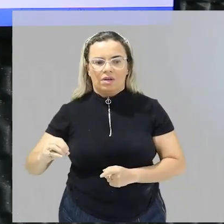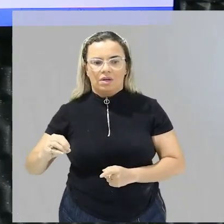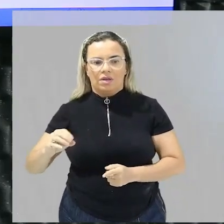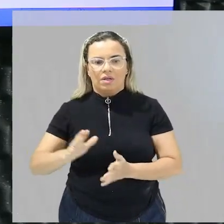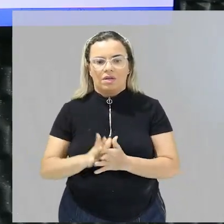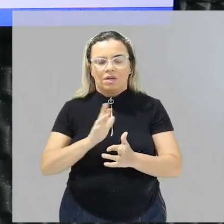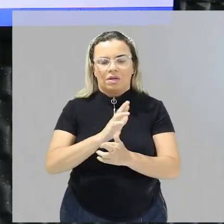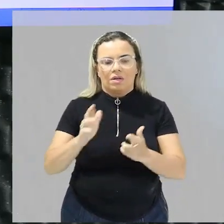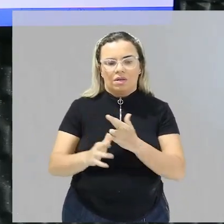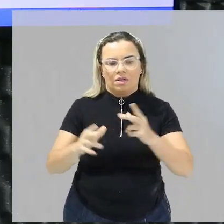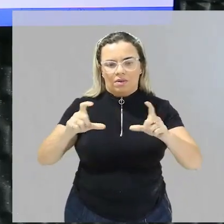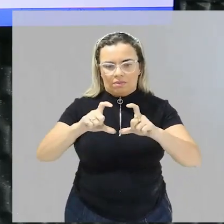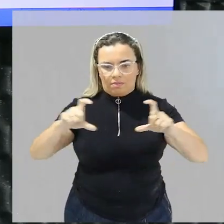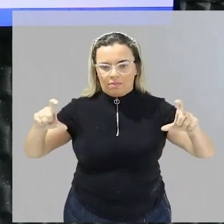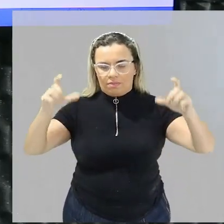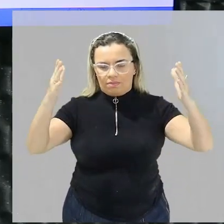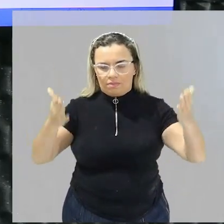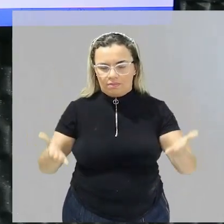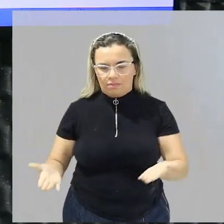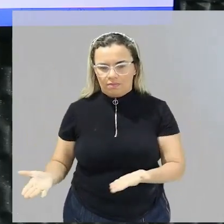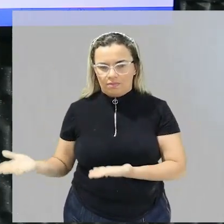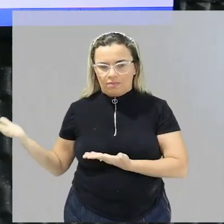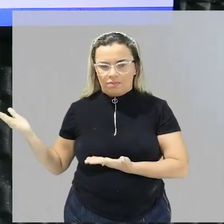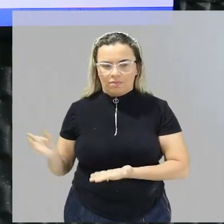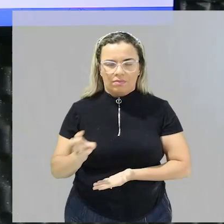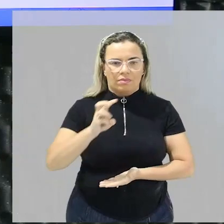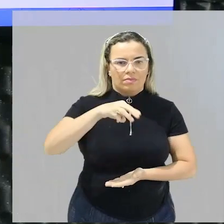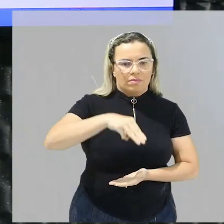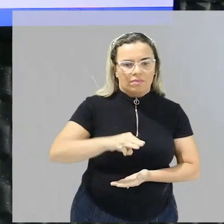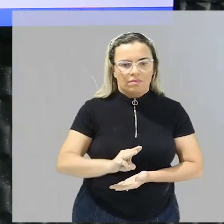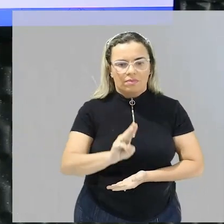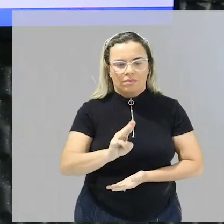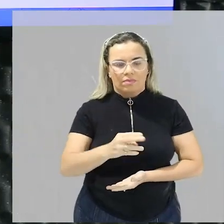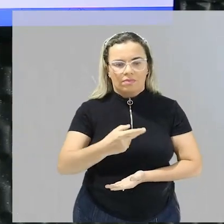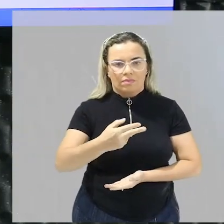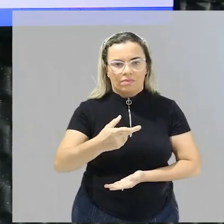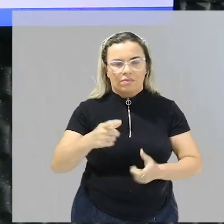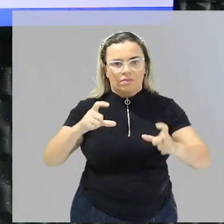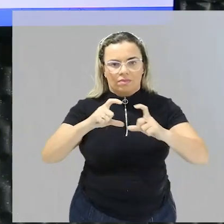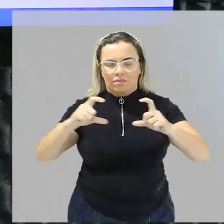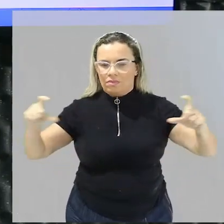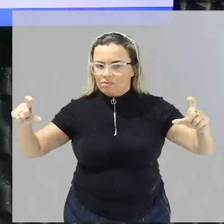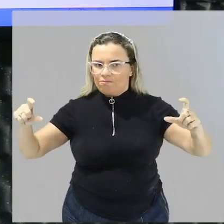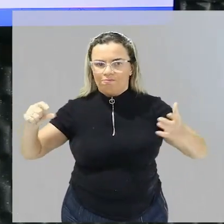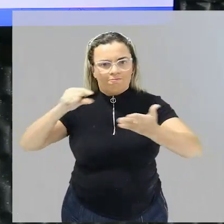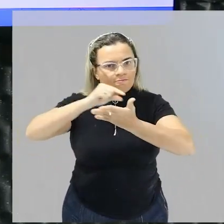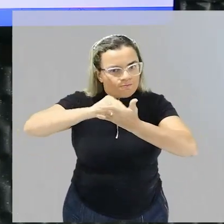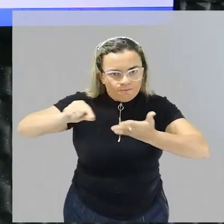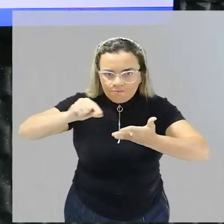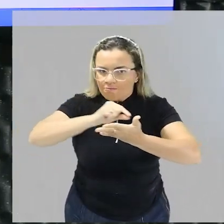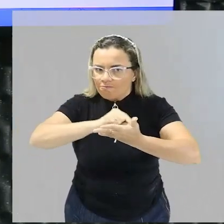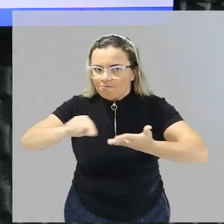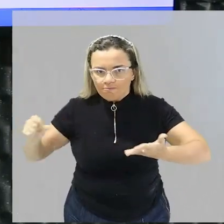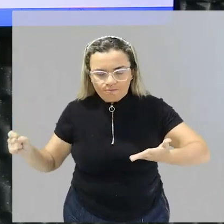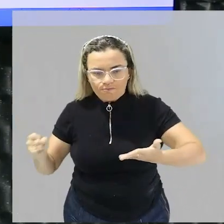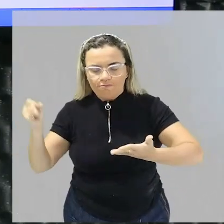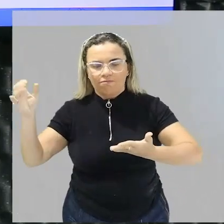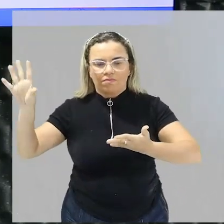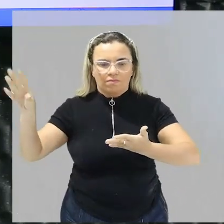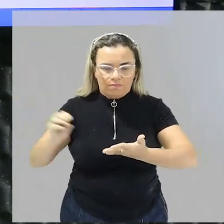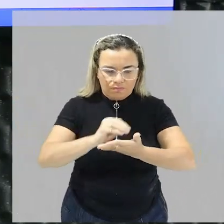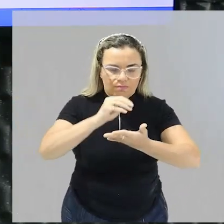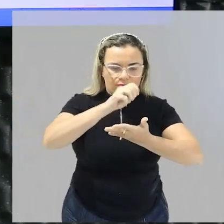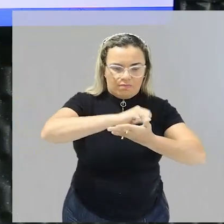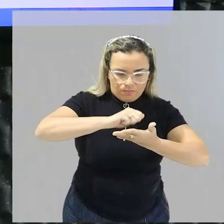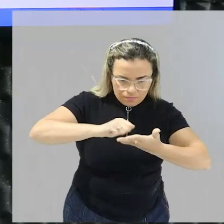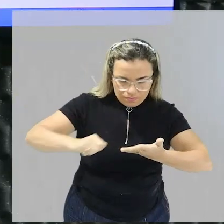fórmula. Olha só, MW é igual a, gente, fórmula, tá? Então já dá destaque aí logo nela, reescreve embaixo, porque